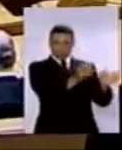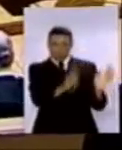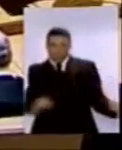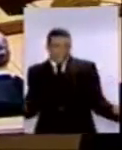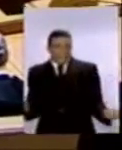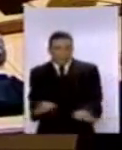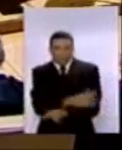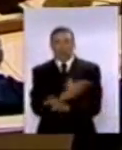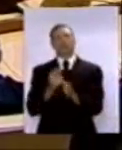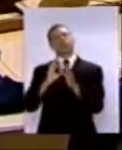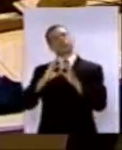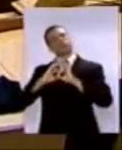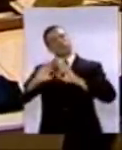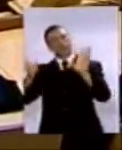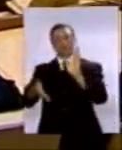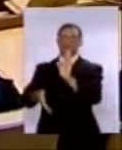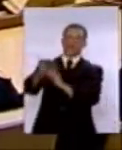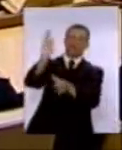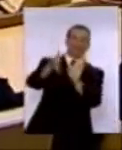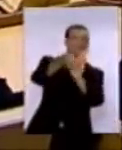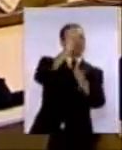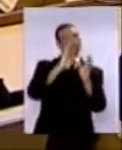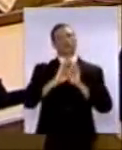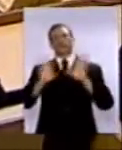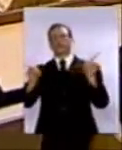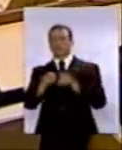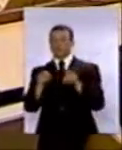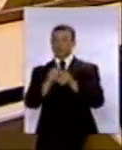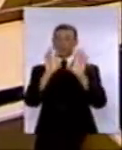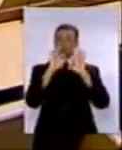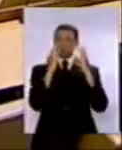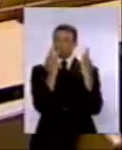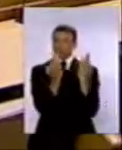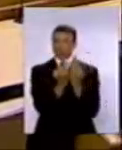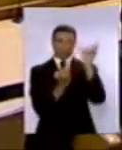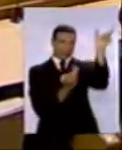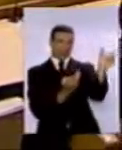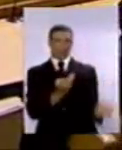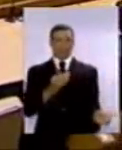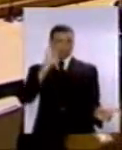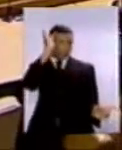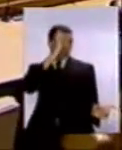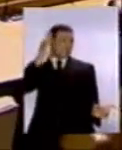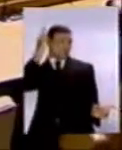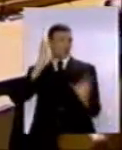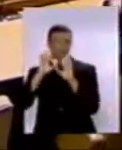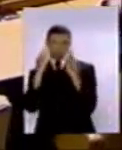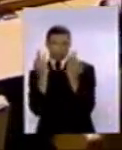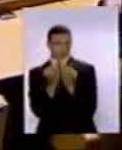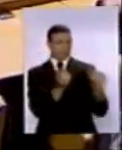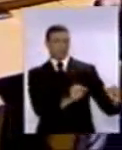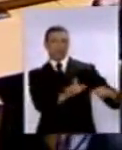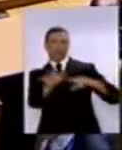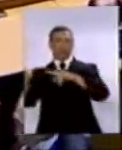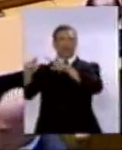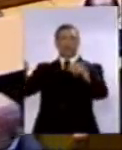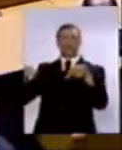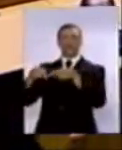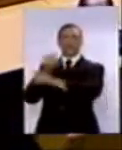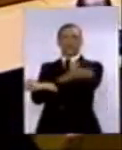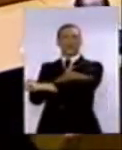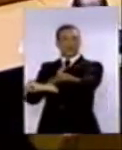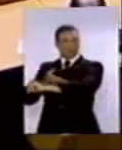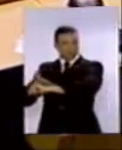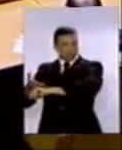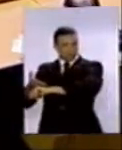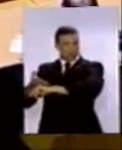o tablado bem como os familiares do empossado para o salão branco onde o senhor ministro